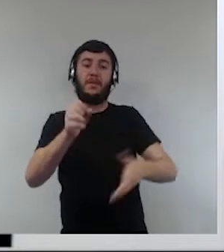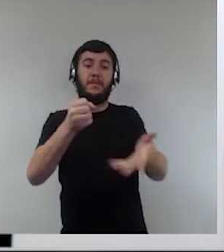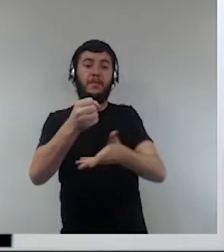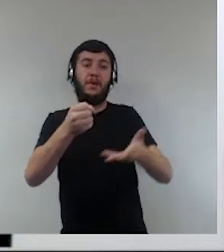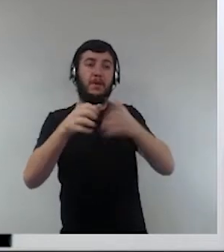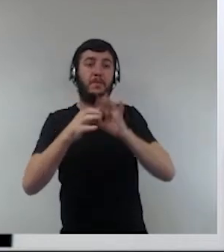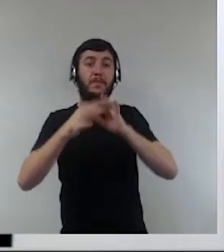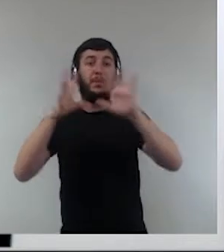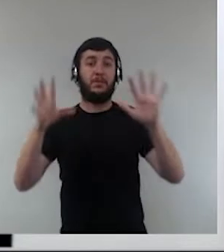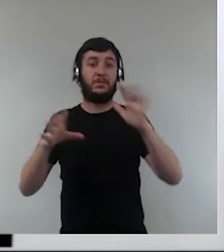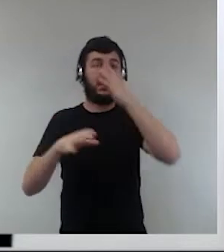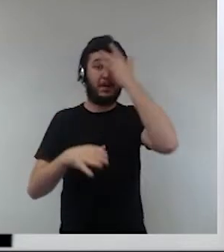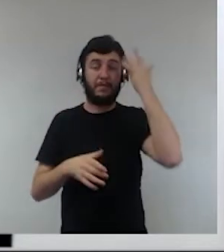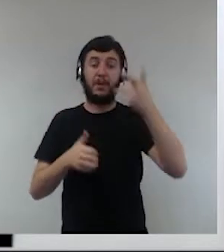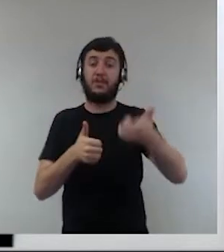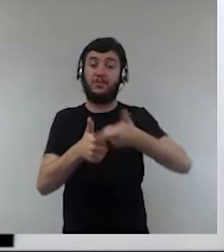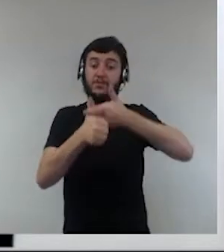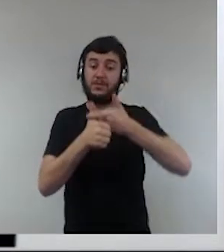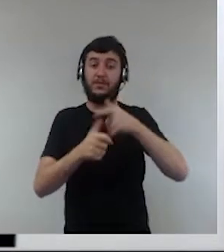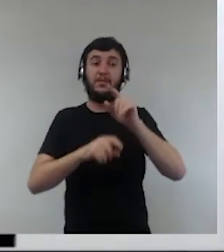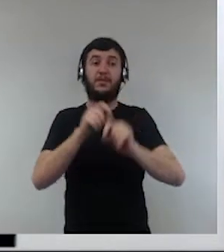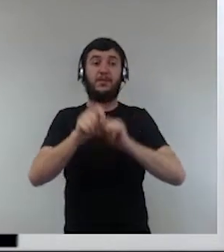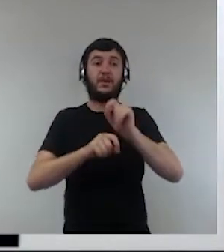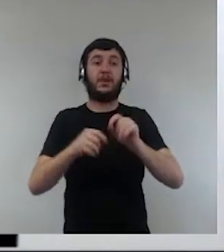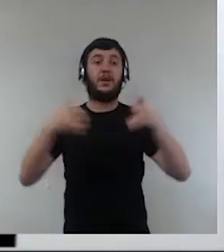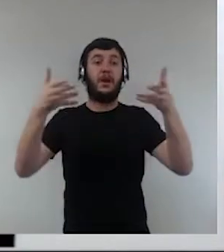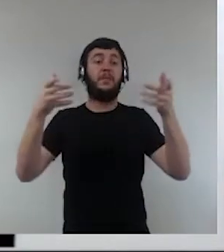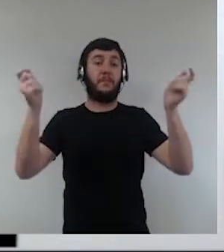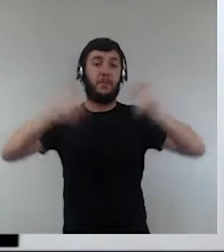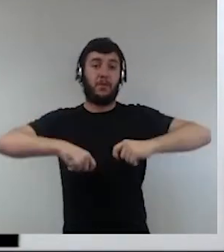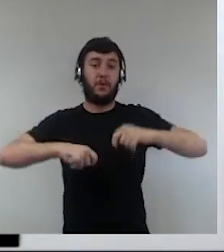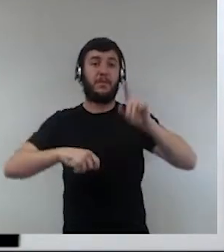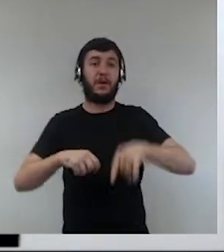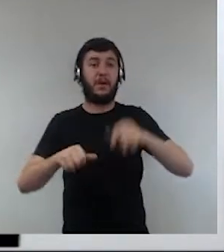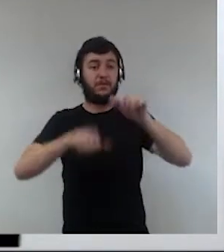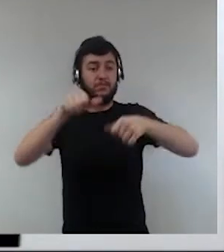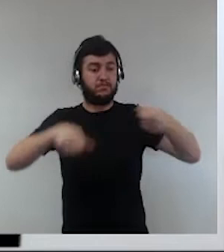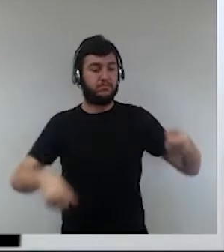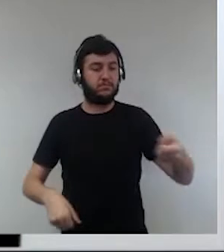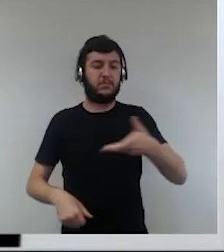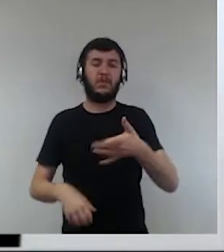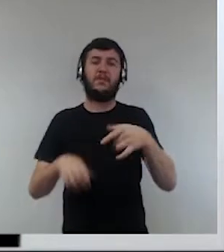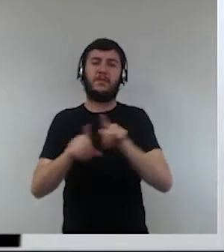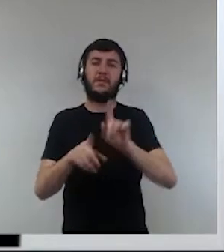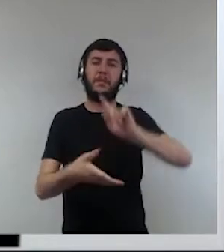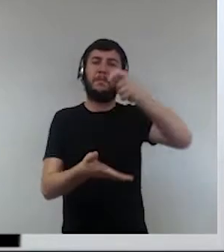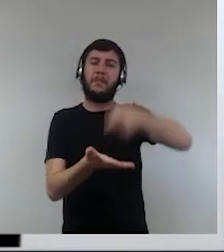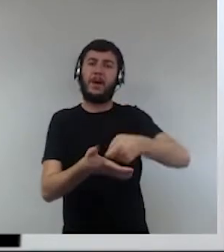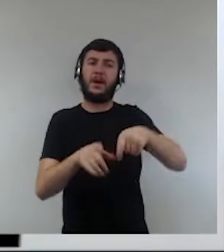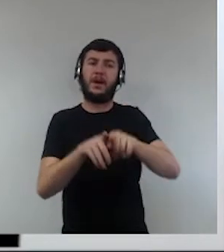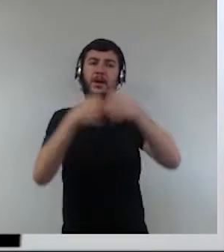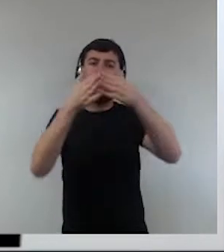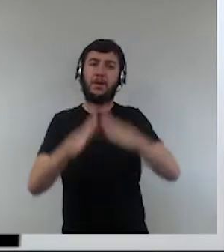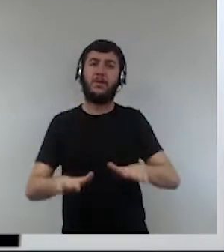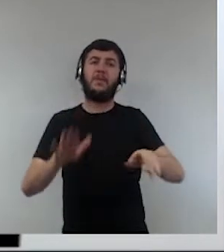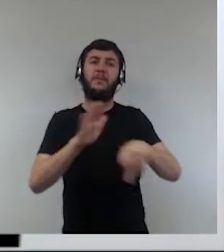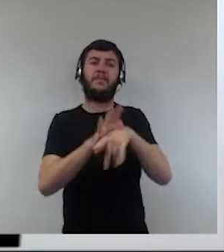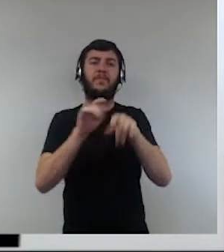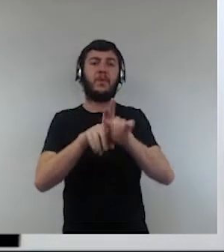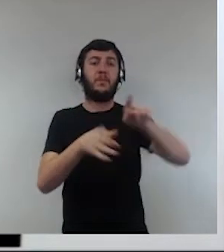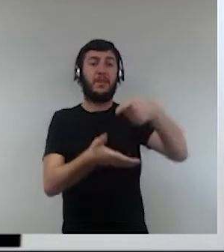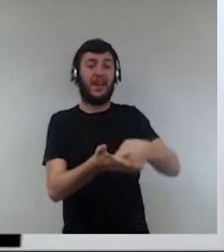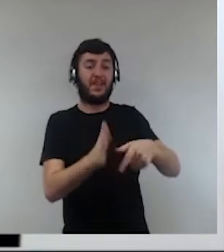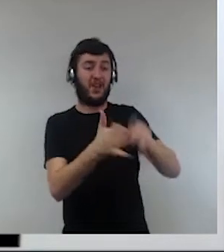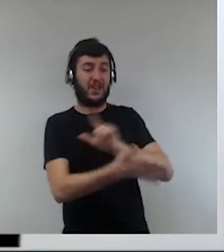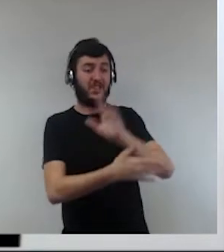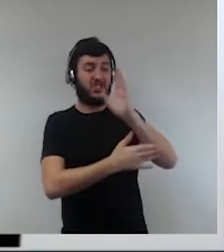ao devedor a possibilidade de inovar, de pagar, de adimplir a obrigação que estava consubstanciada